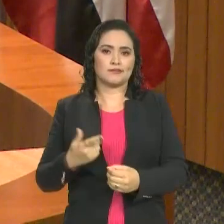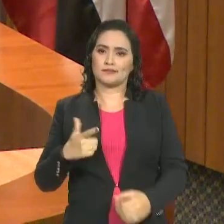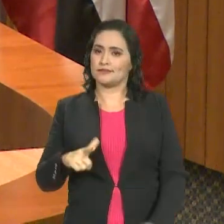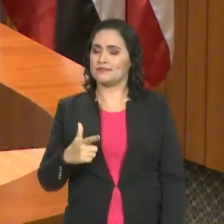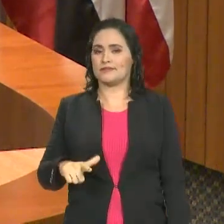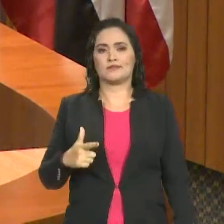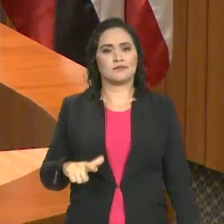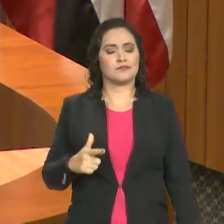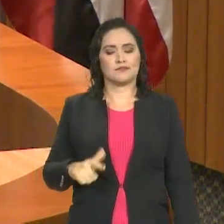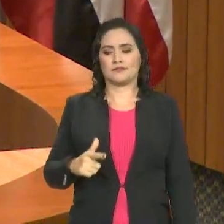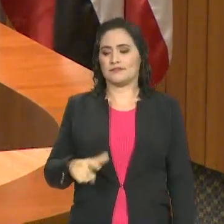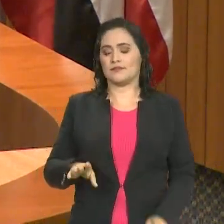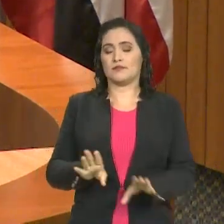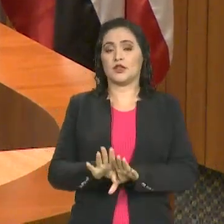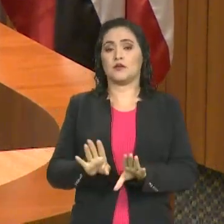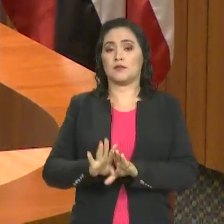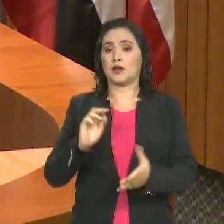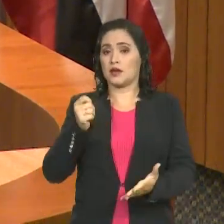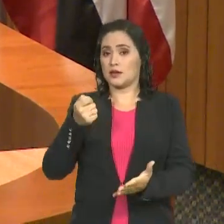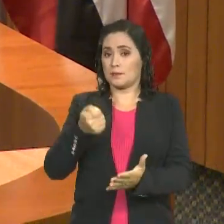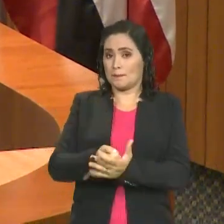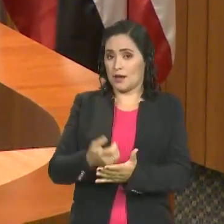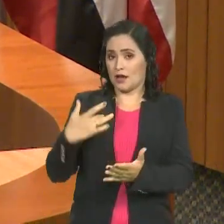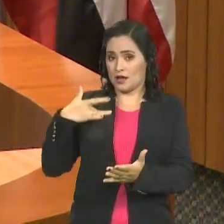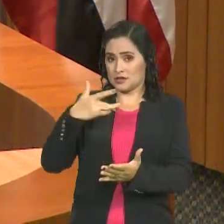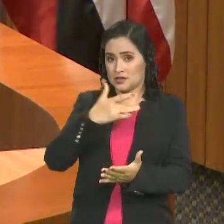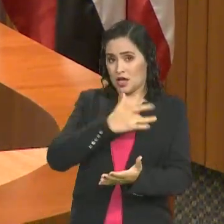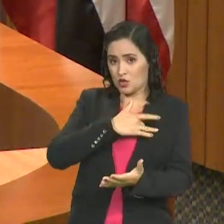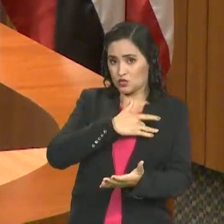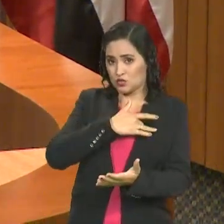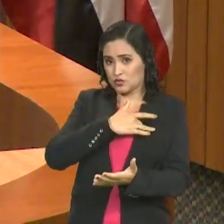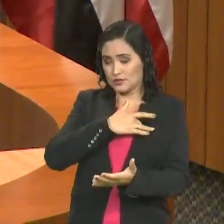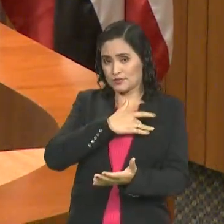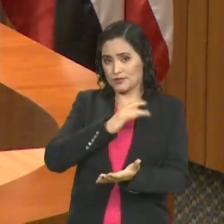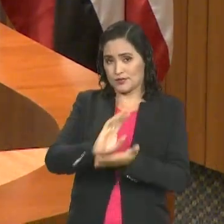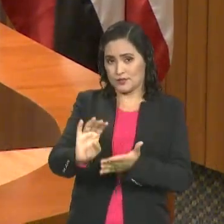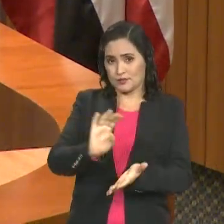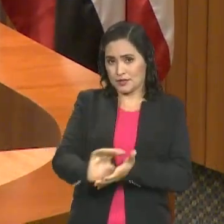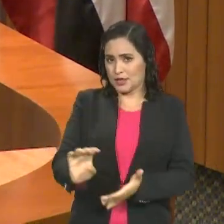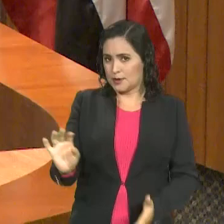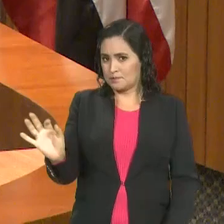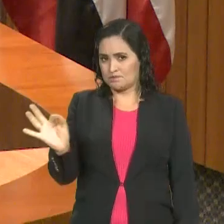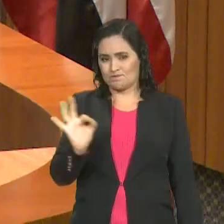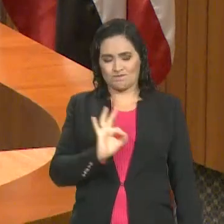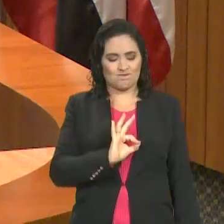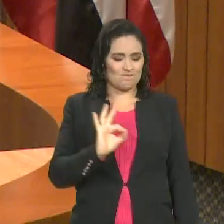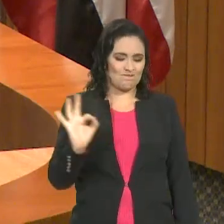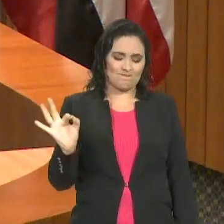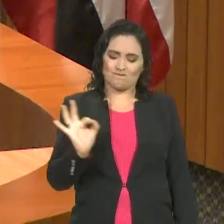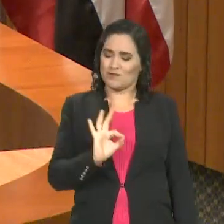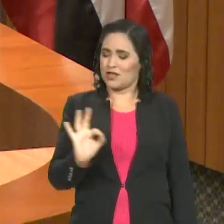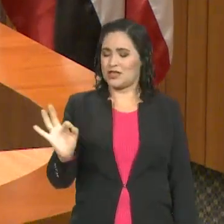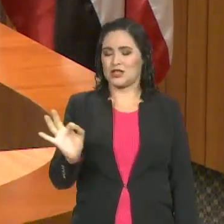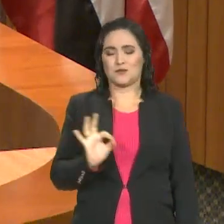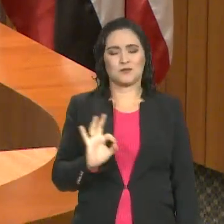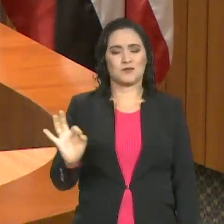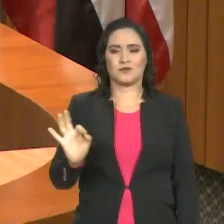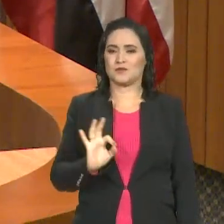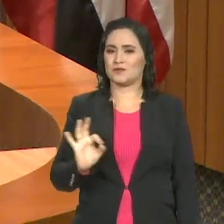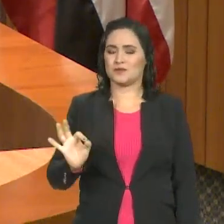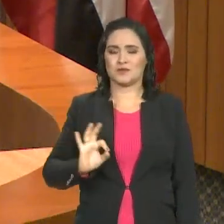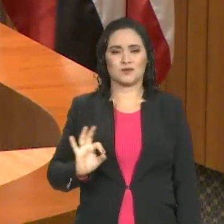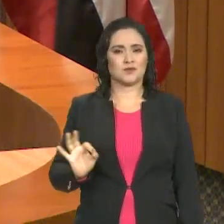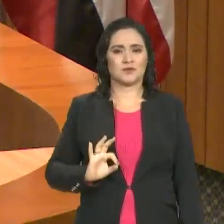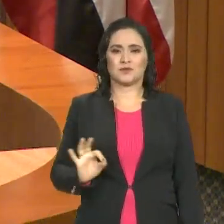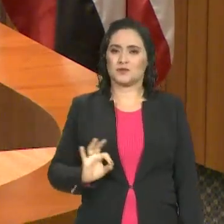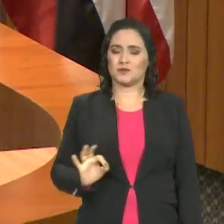não pagamento das emendas da saúde dos vereadores no ano passado, que incorreu em quê? Em pedalada. Ou